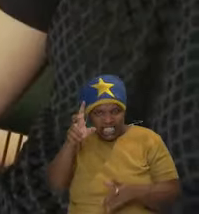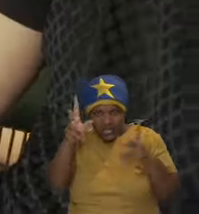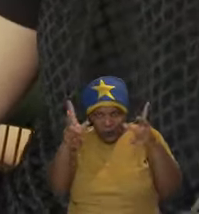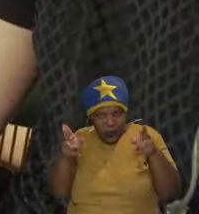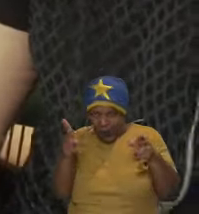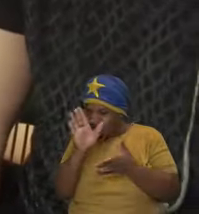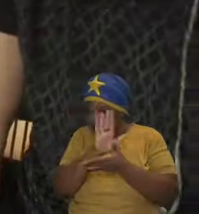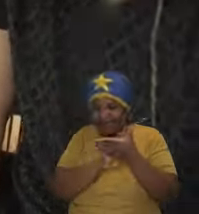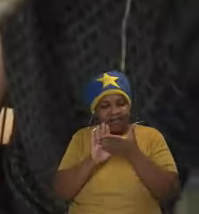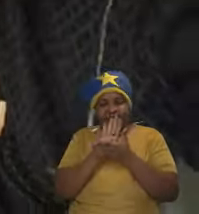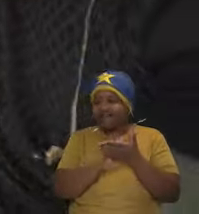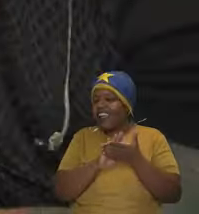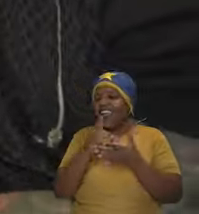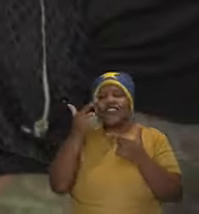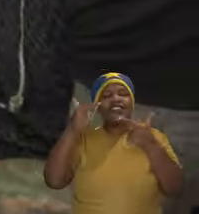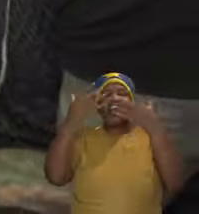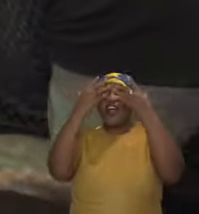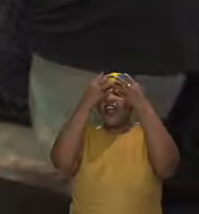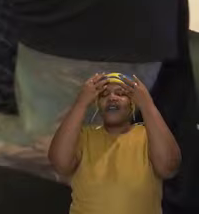como